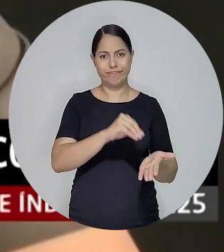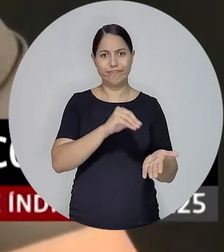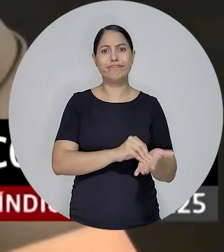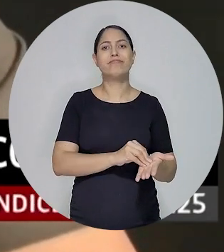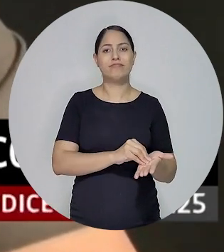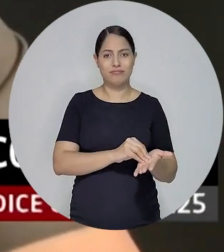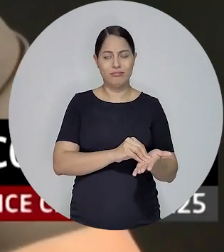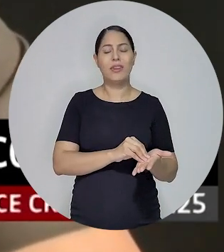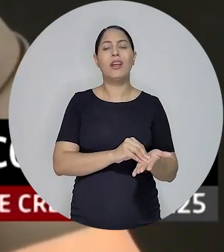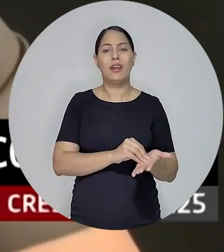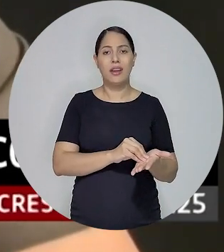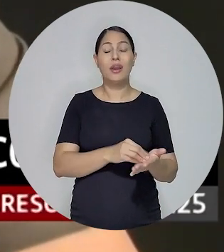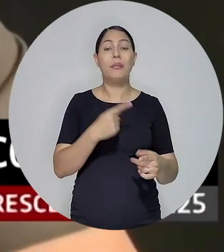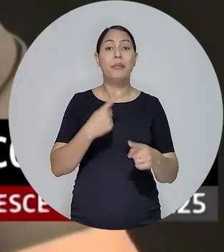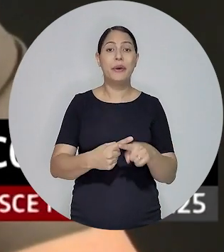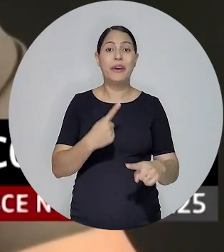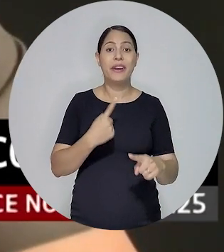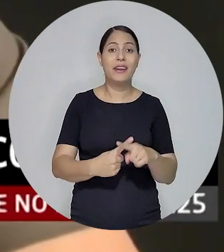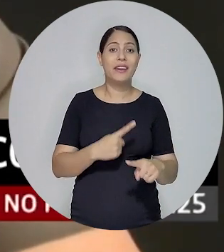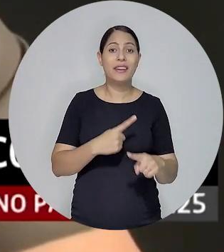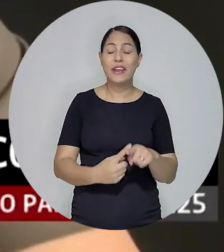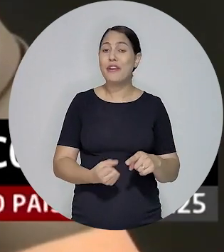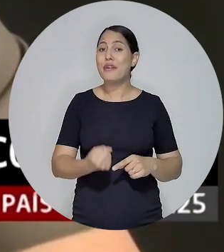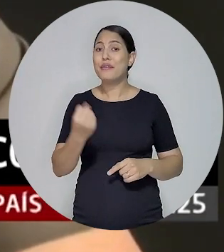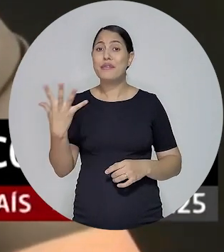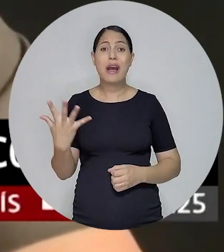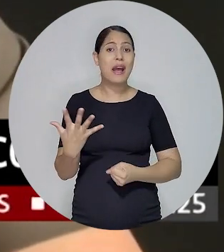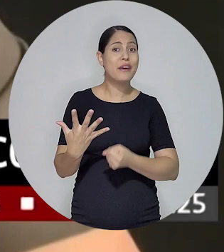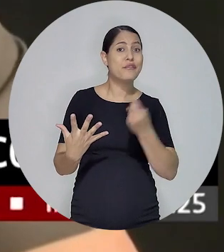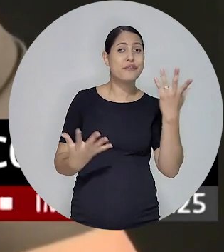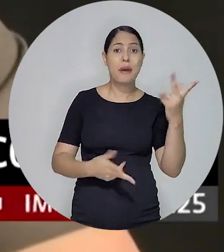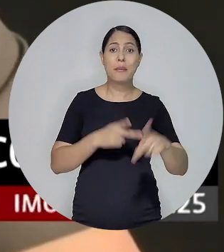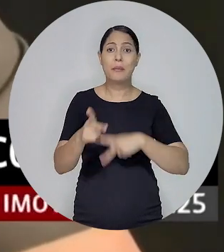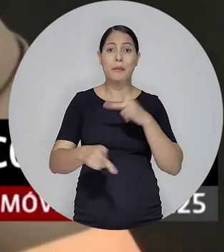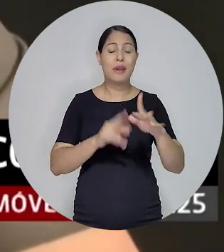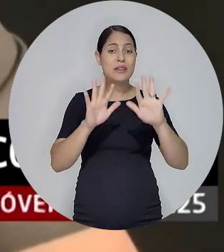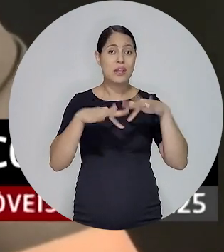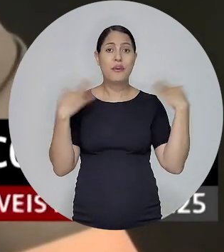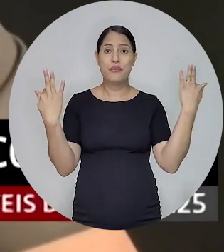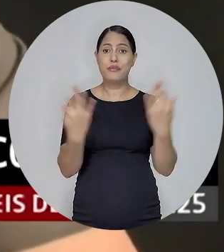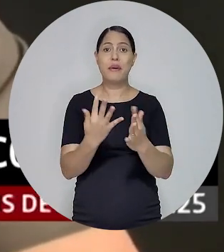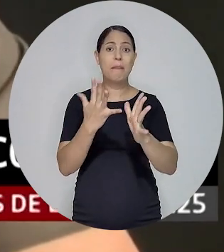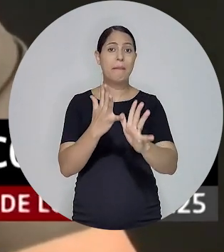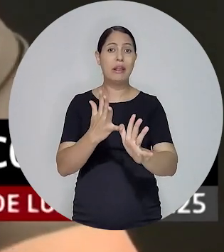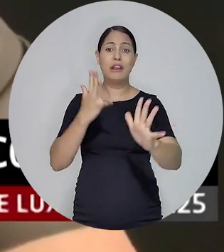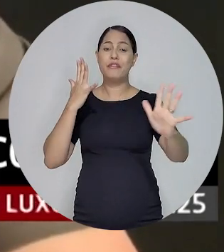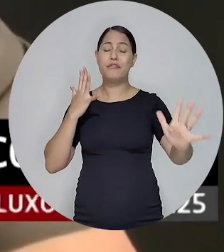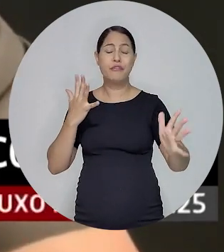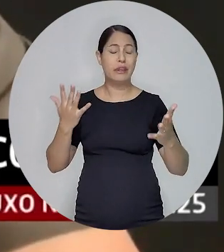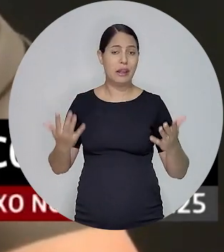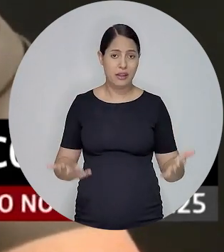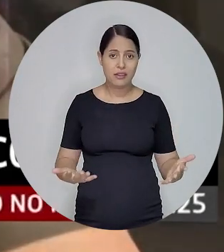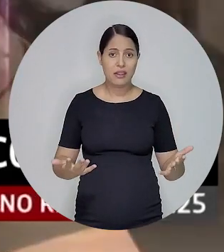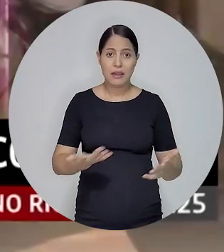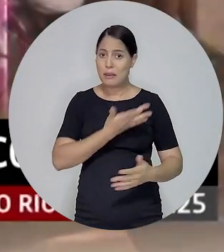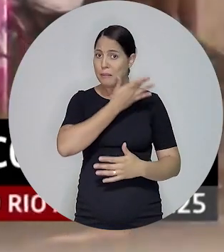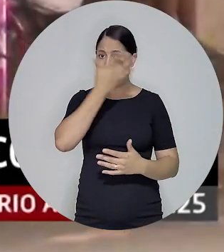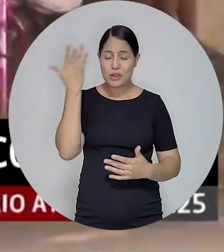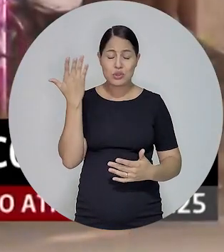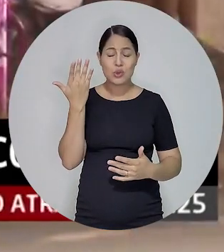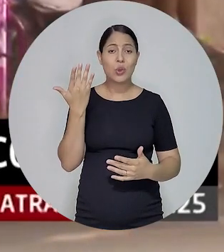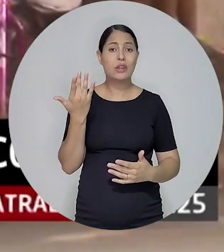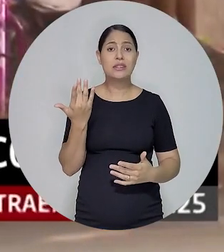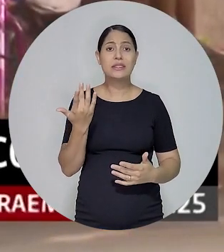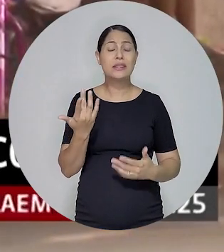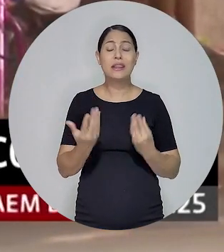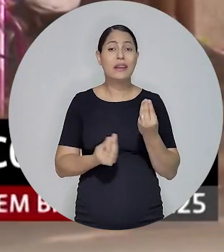muito abaixo do esperado, do necessário. A gente tem milhões e milhões de famílias na fila. A gente tem milhões e milhões de pessoas